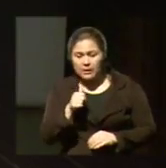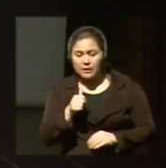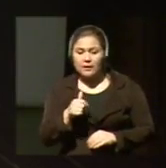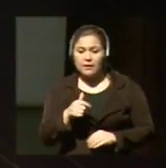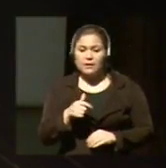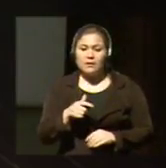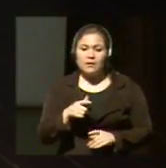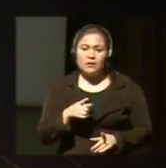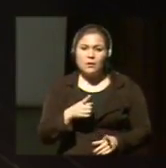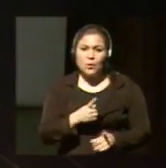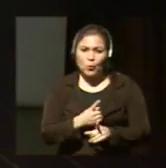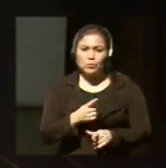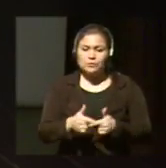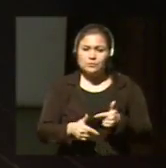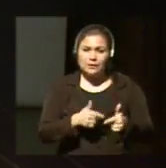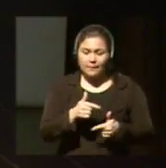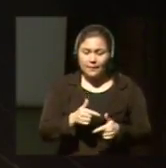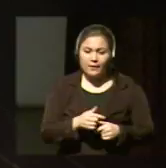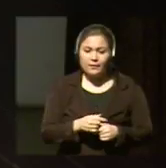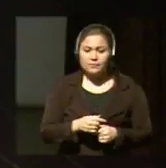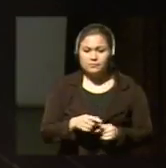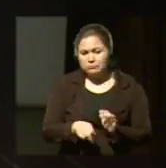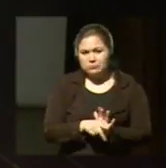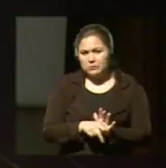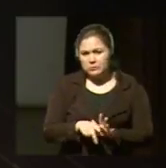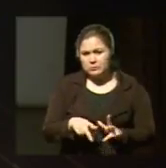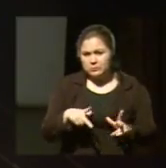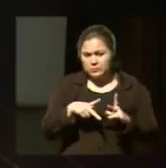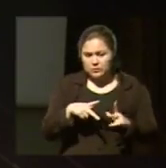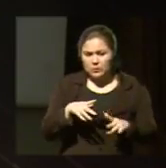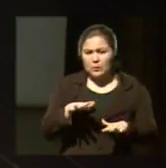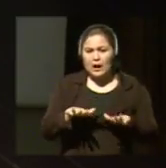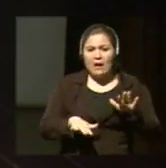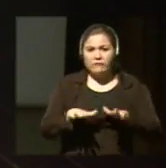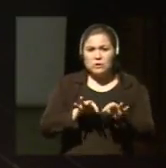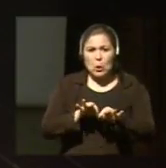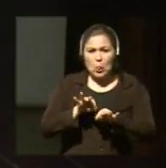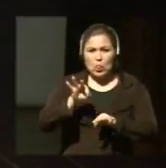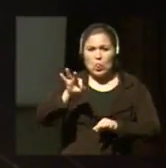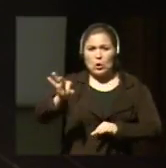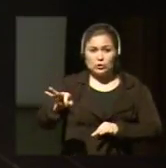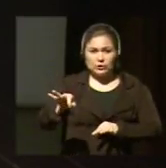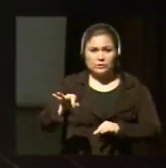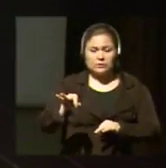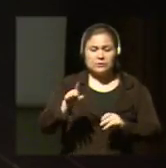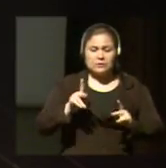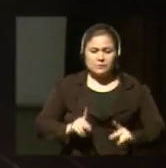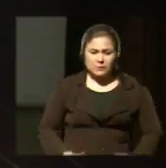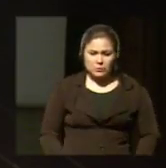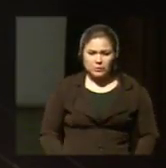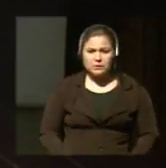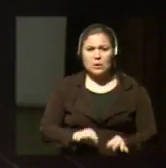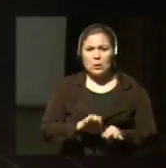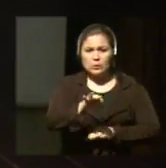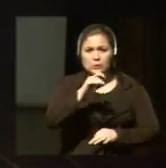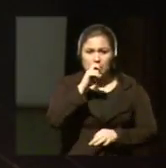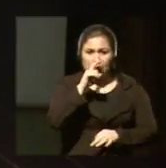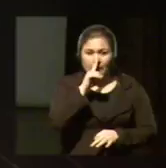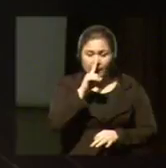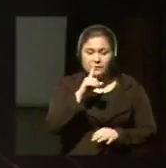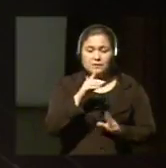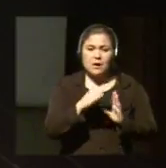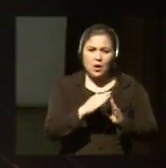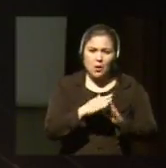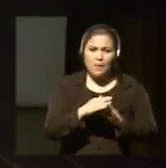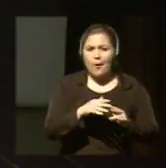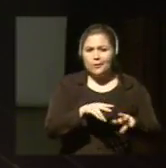encontre emprego por conta própria, muitas vezes longe das pessoas, dos pais que moram na